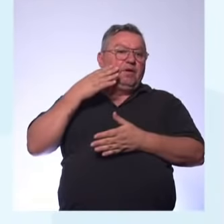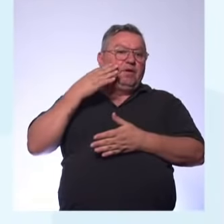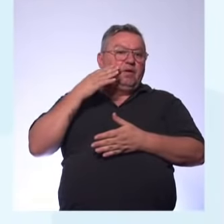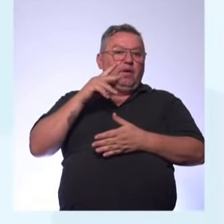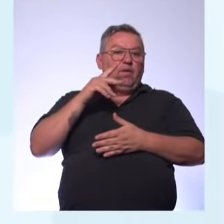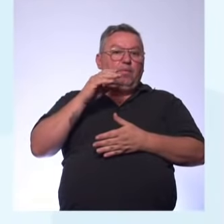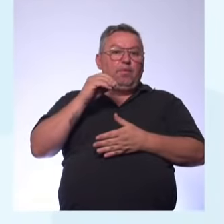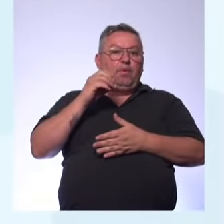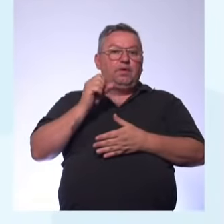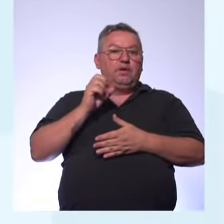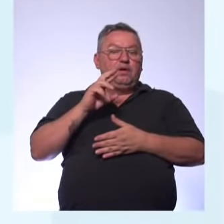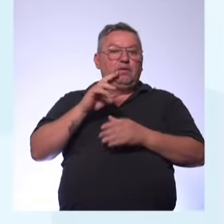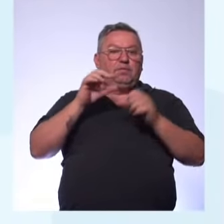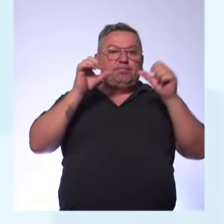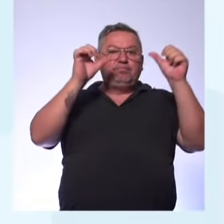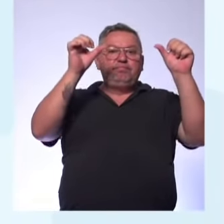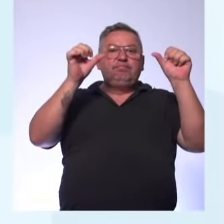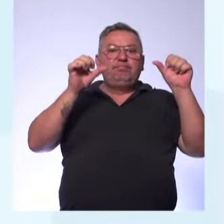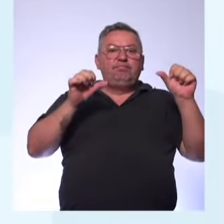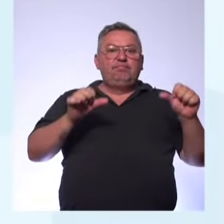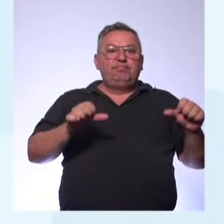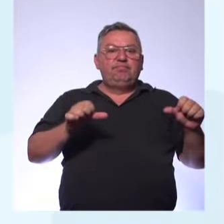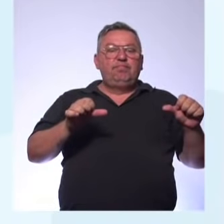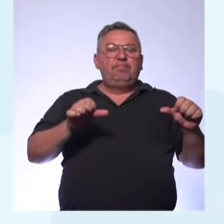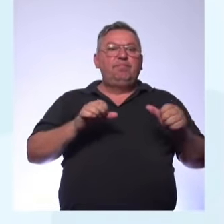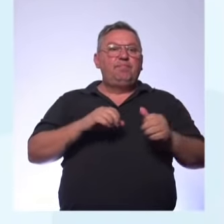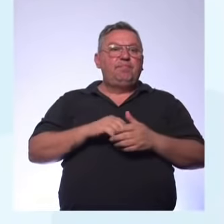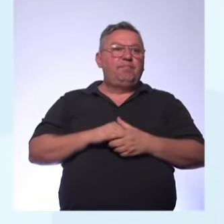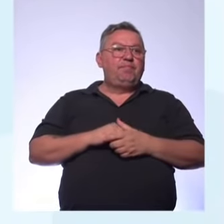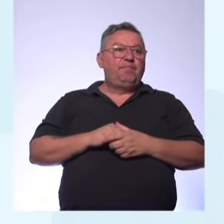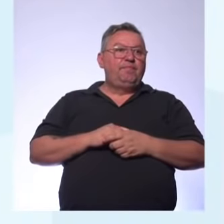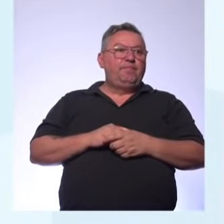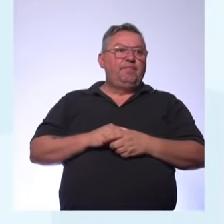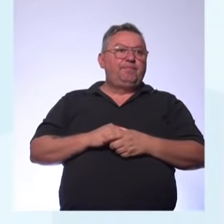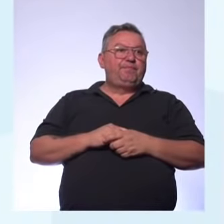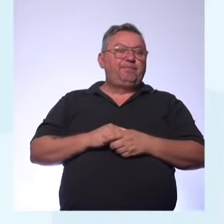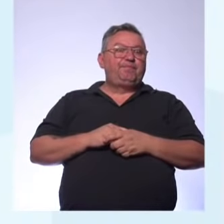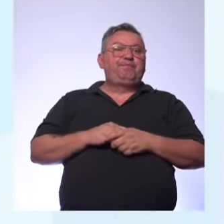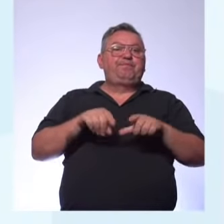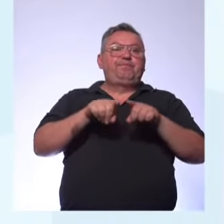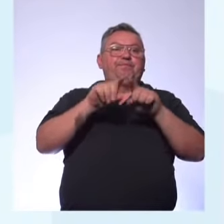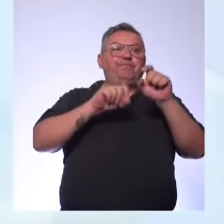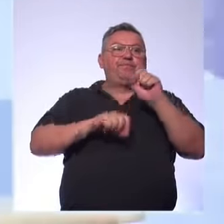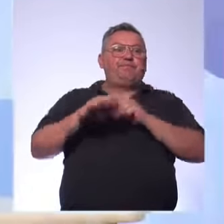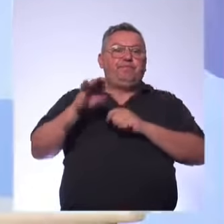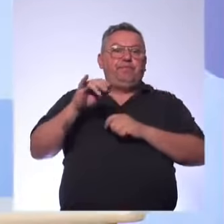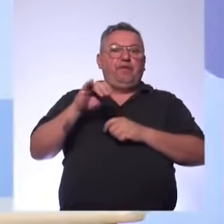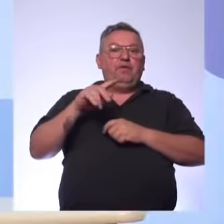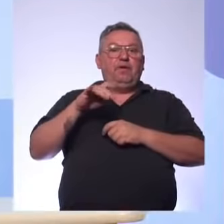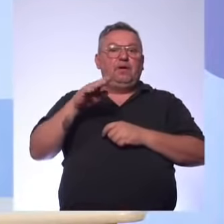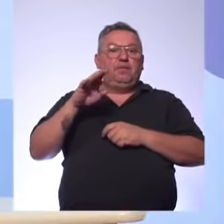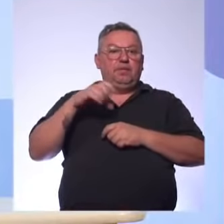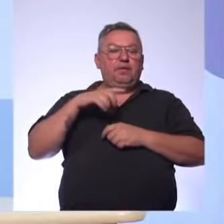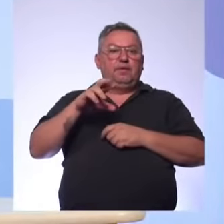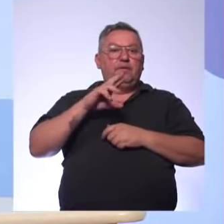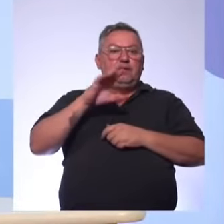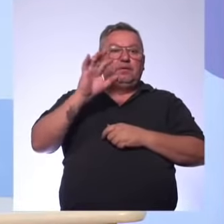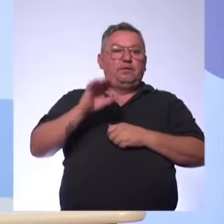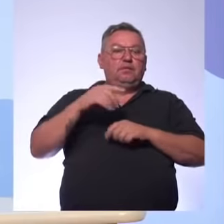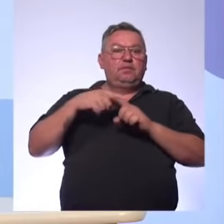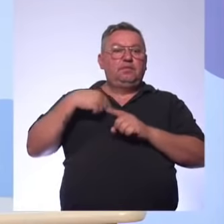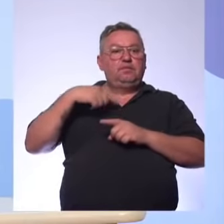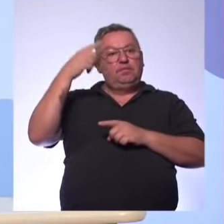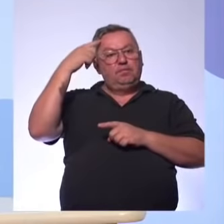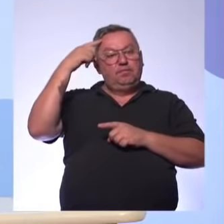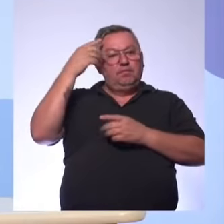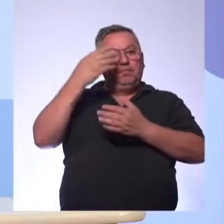que é um pôster, né? Aqui em português a gente fala cartaz, né? É, e também assim, o que o Felipe está respondendo está certo, né? Porque ele está pensando,